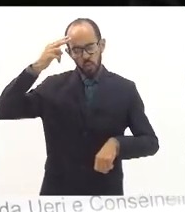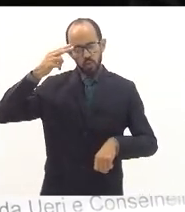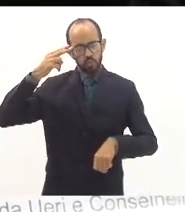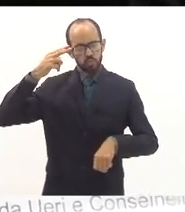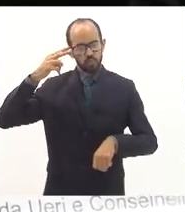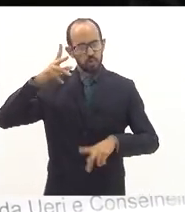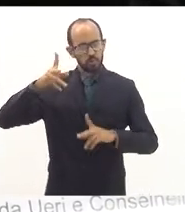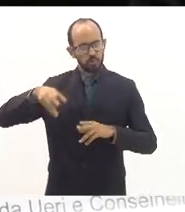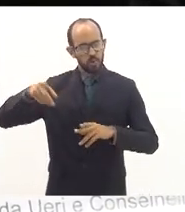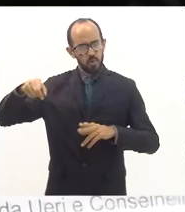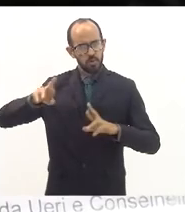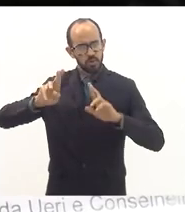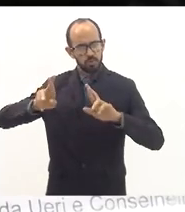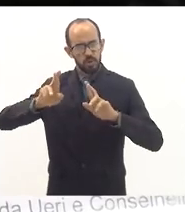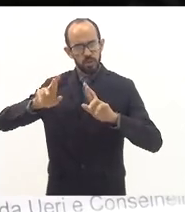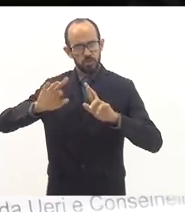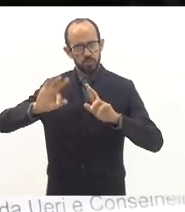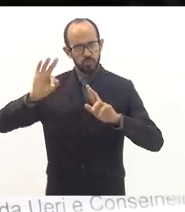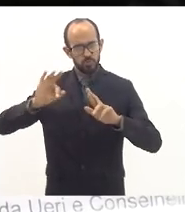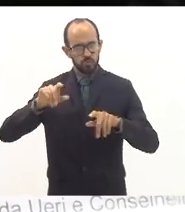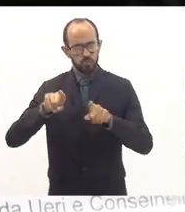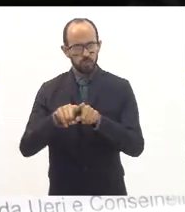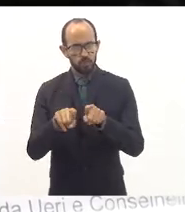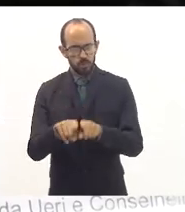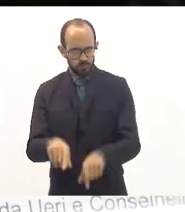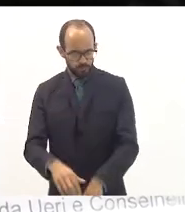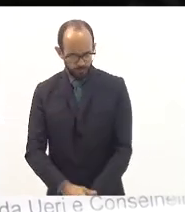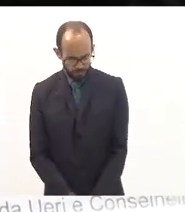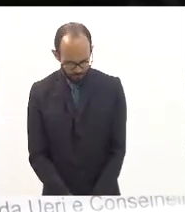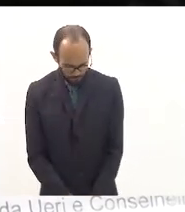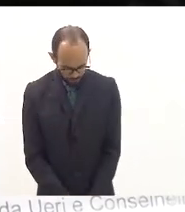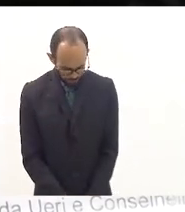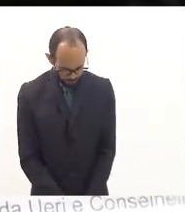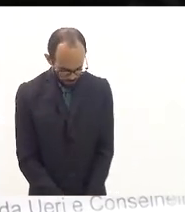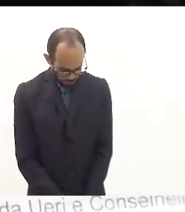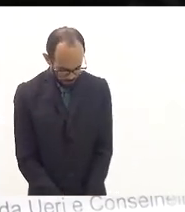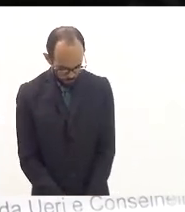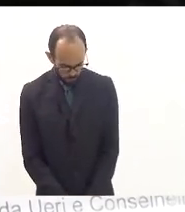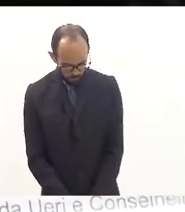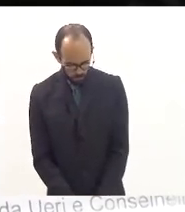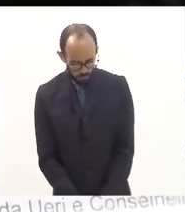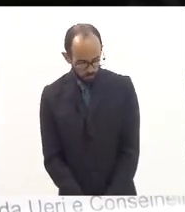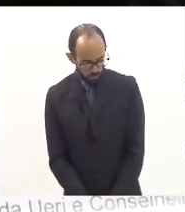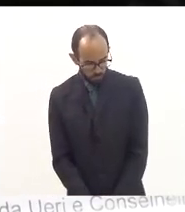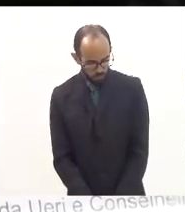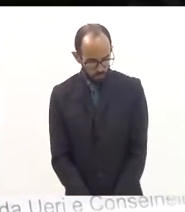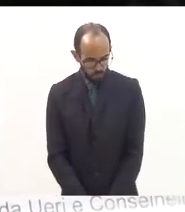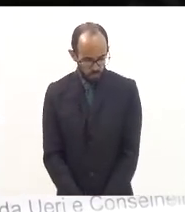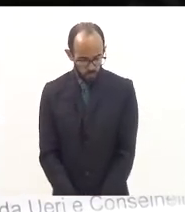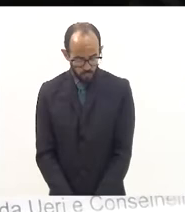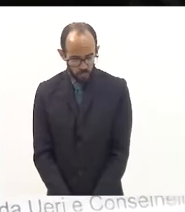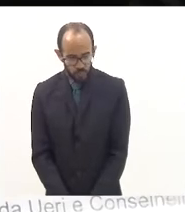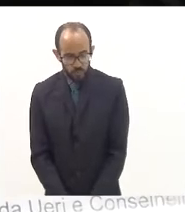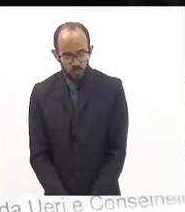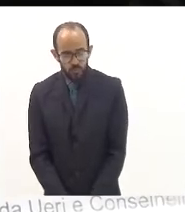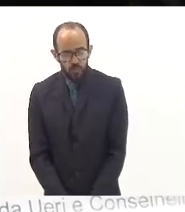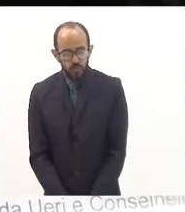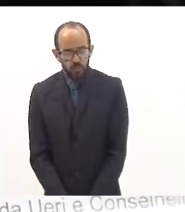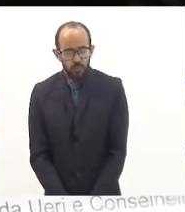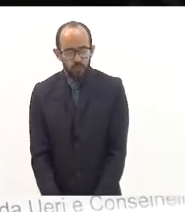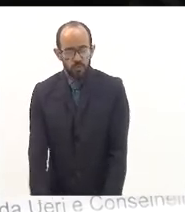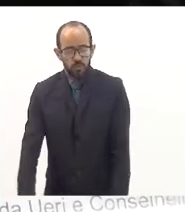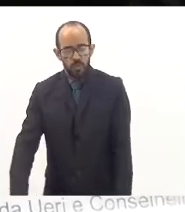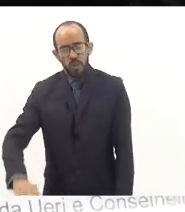tantas esperanças. E o Brizola foi, o Trajano colocou muito bem, o maior